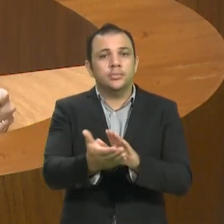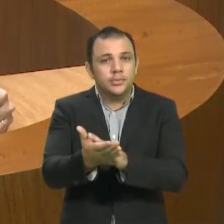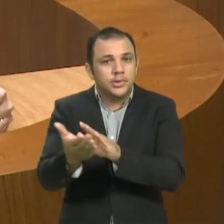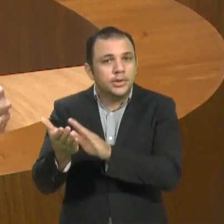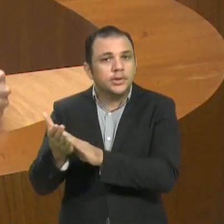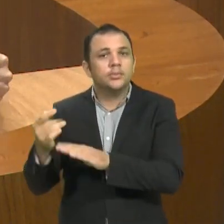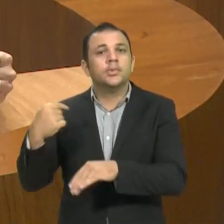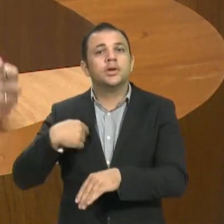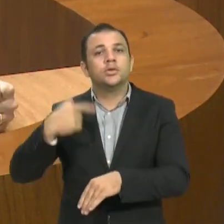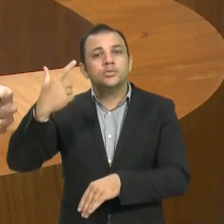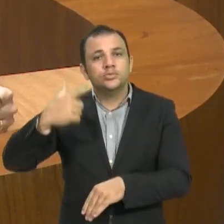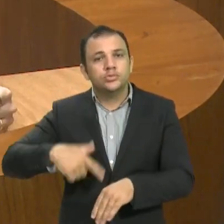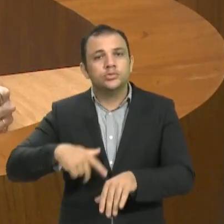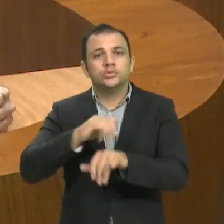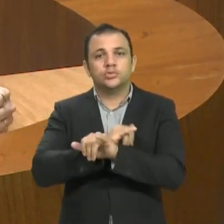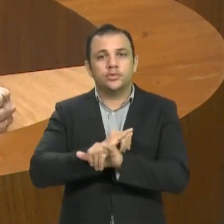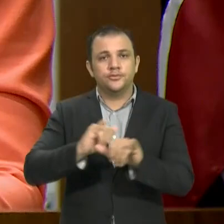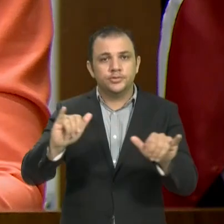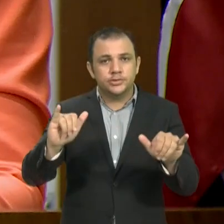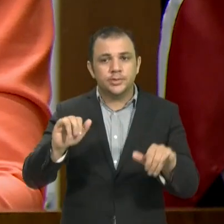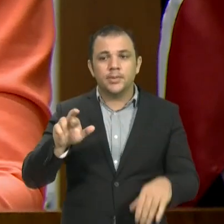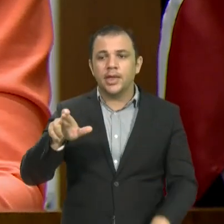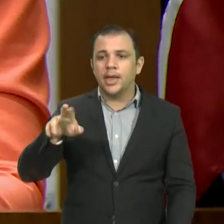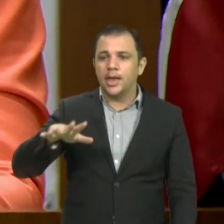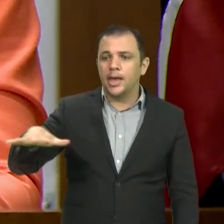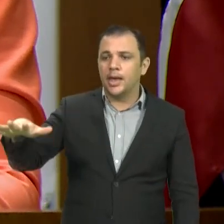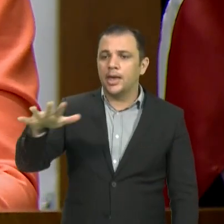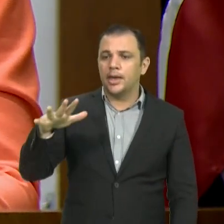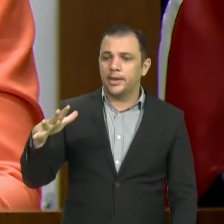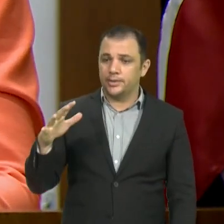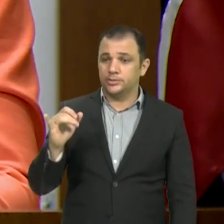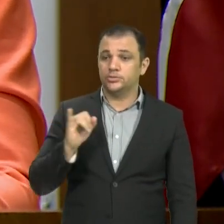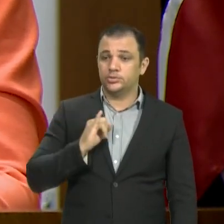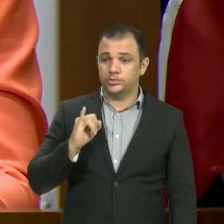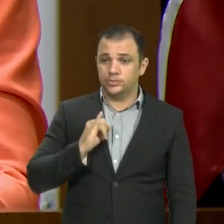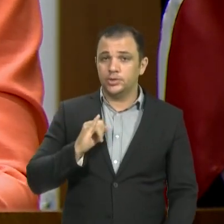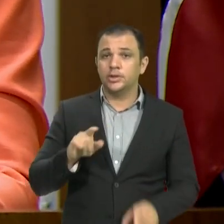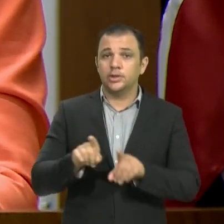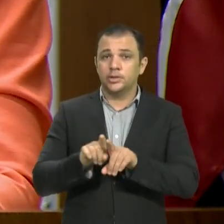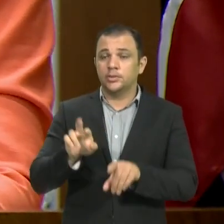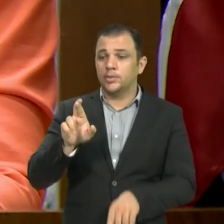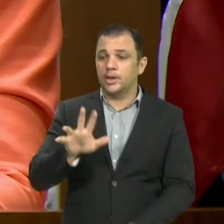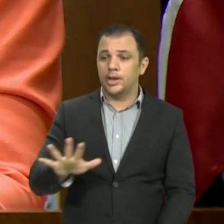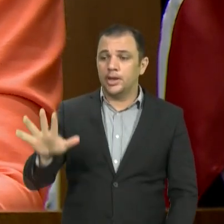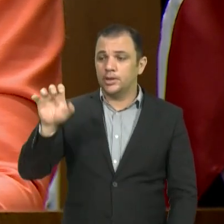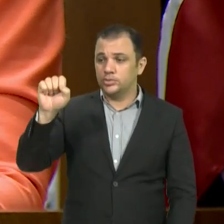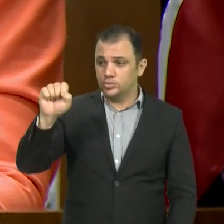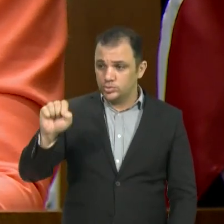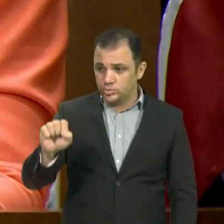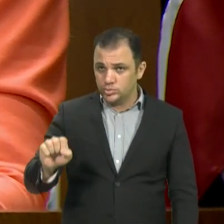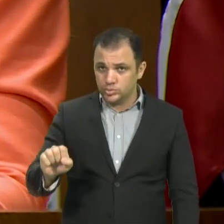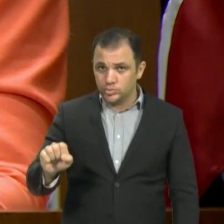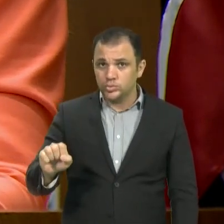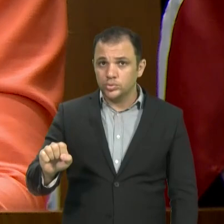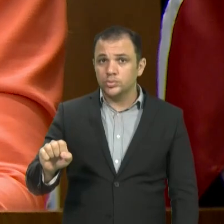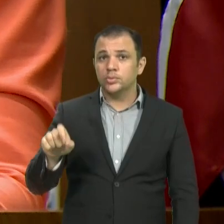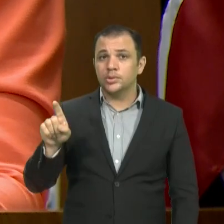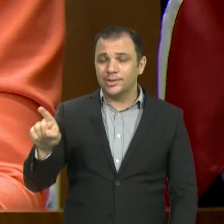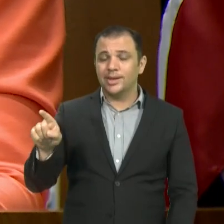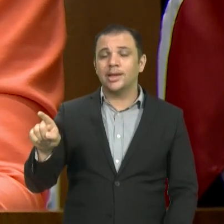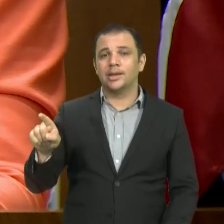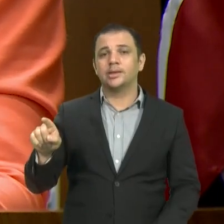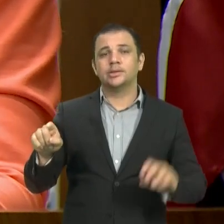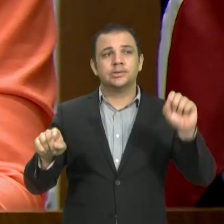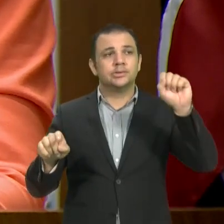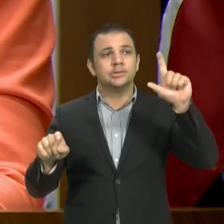vez que essa região, a Tocantina e a Sul, que fica muito distante